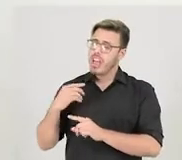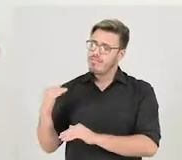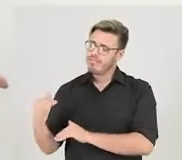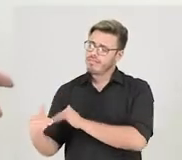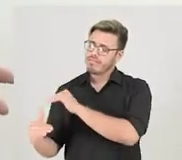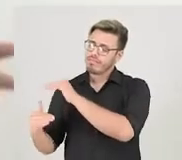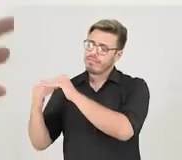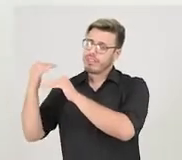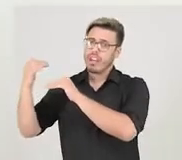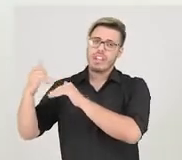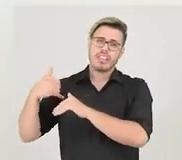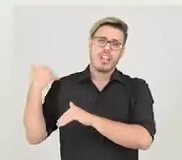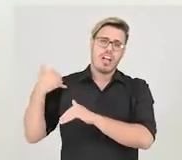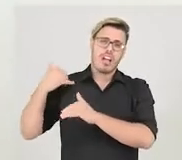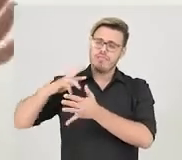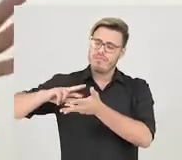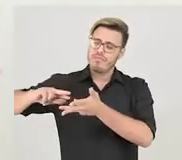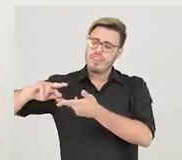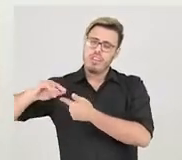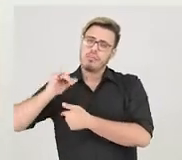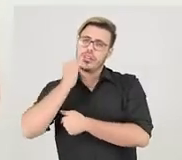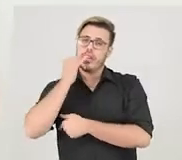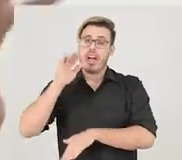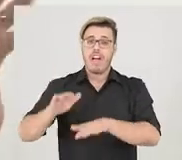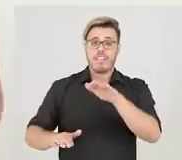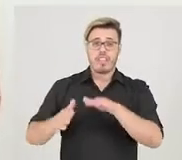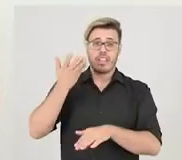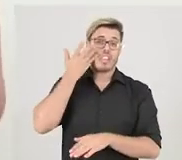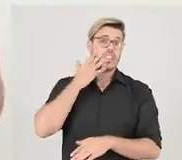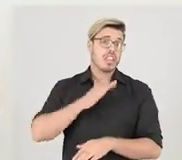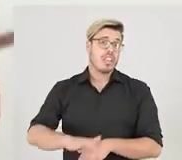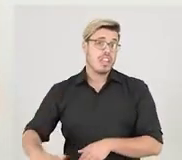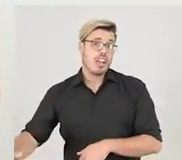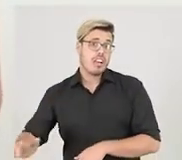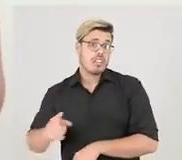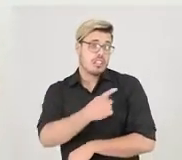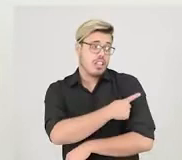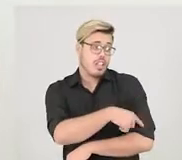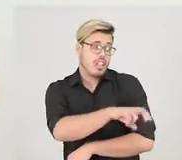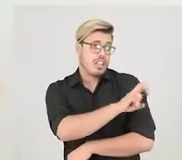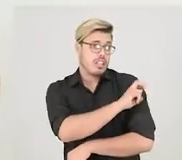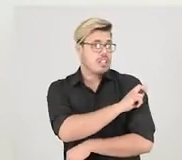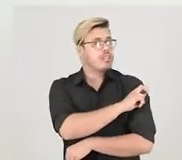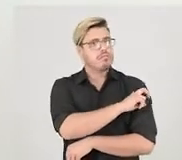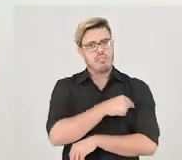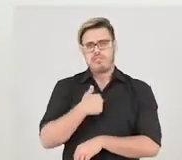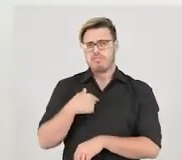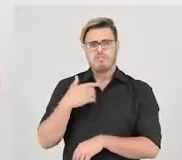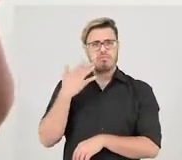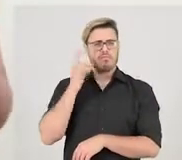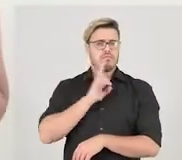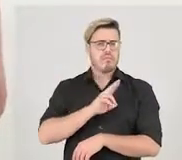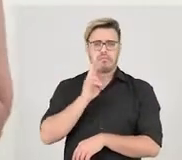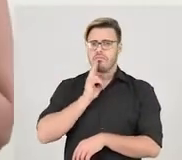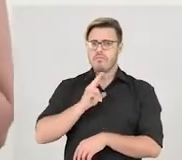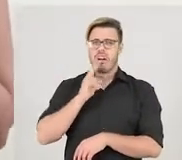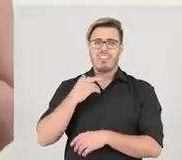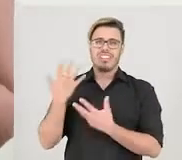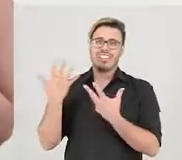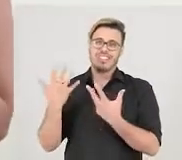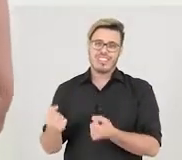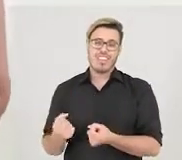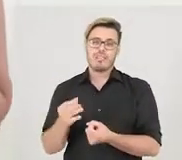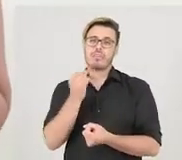anos iniciais do ensino fundamental, ele não se opõe a isso, ele adora que a professora mexa, cole figurinha, bate carimbinho,